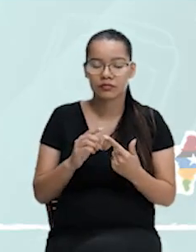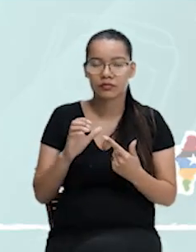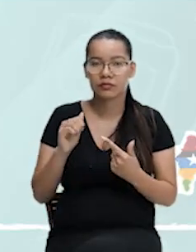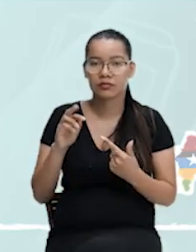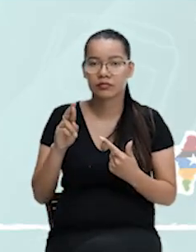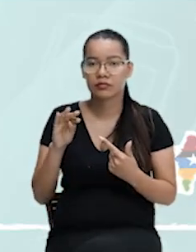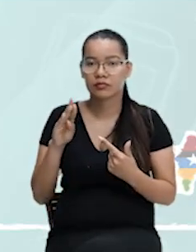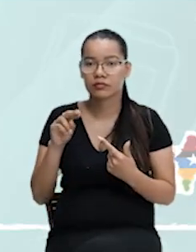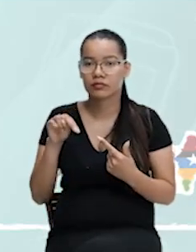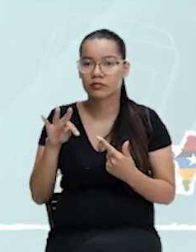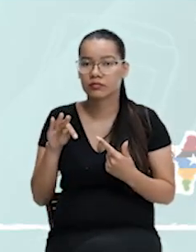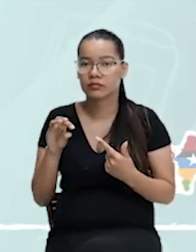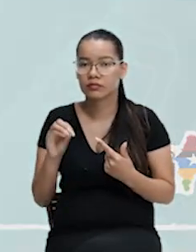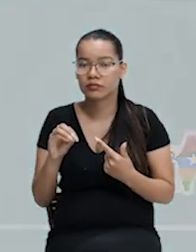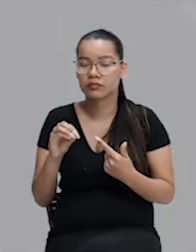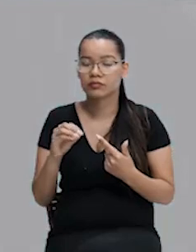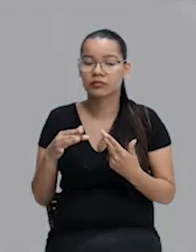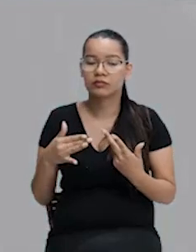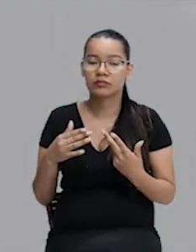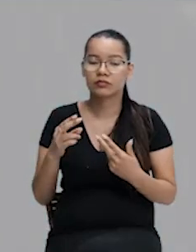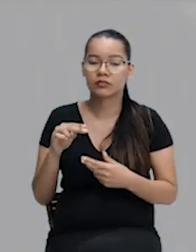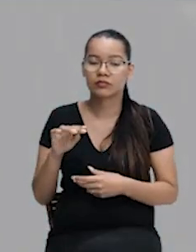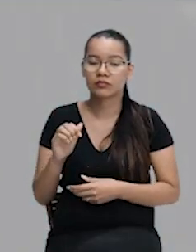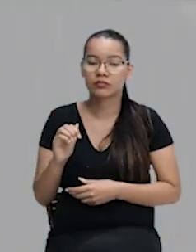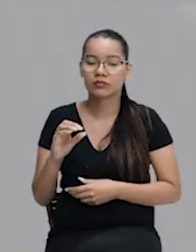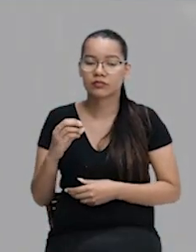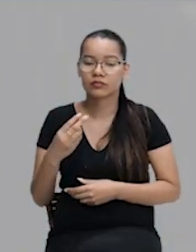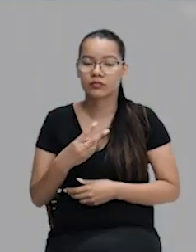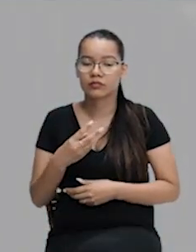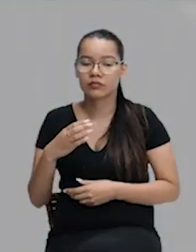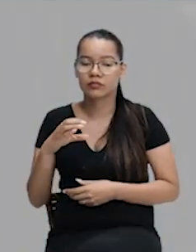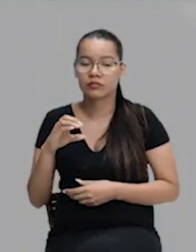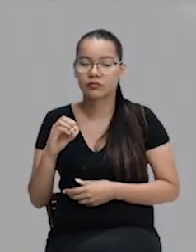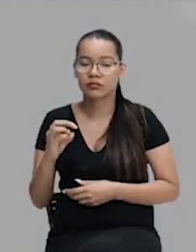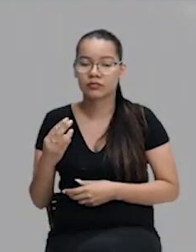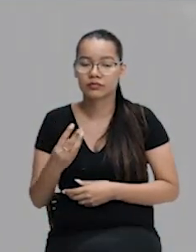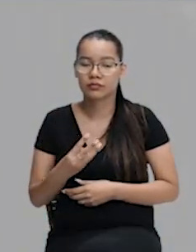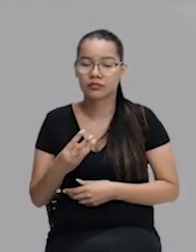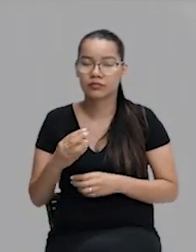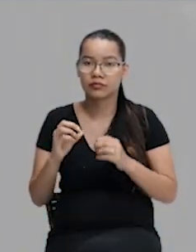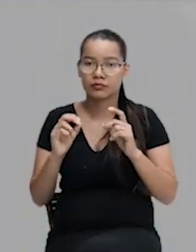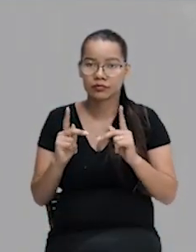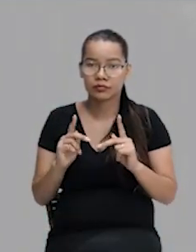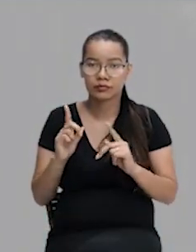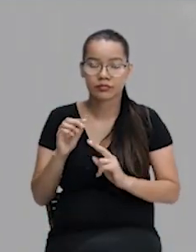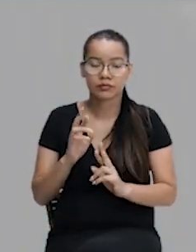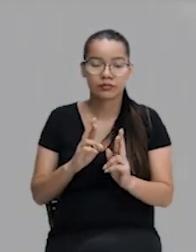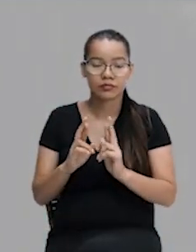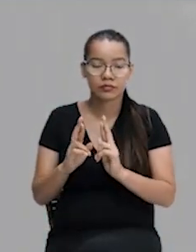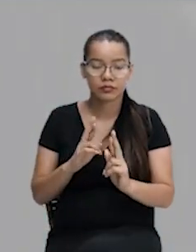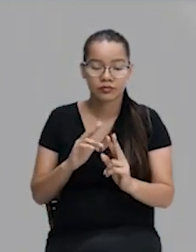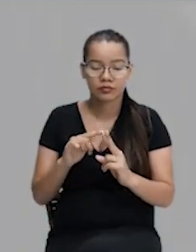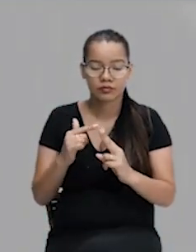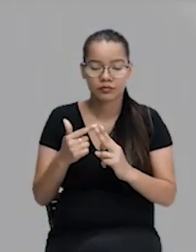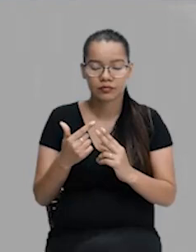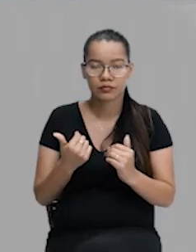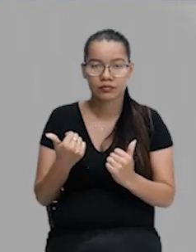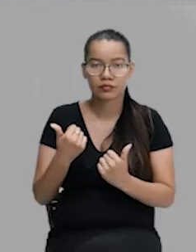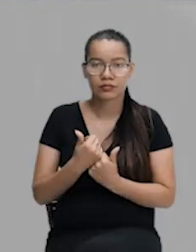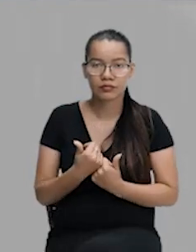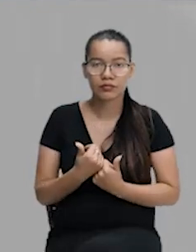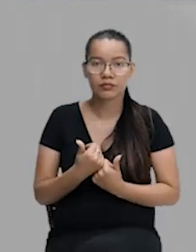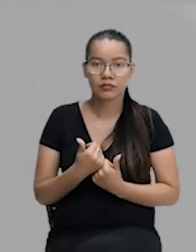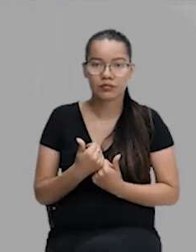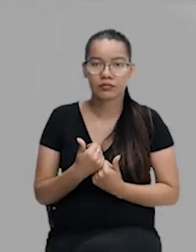carbonato de sódio. Então, Na2CO3. Ok? Bom, é uma reação, turminha, de dupla troca. Tudo